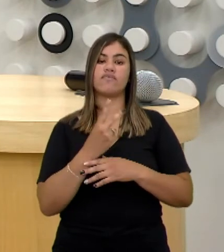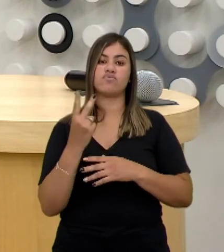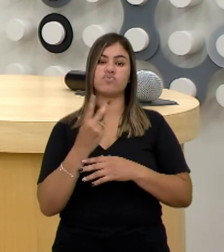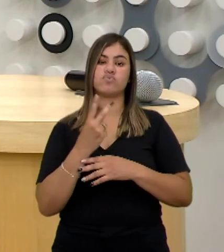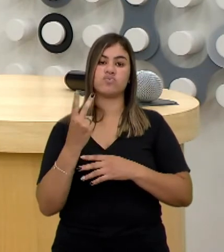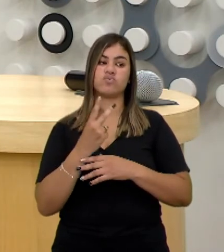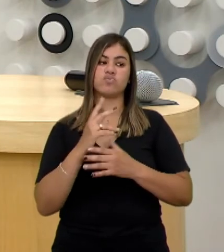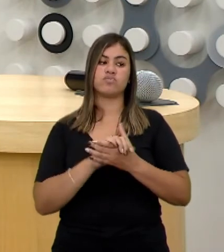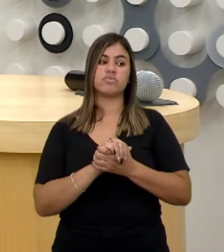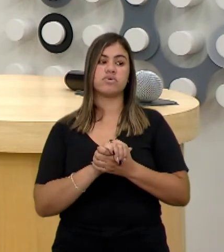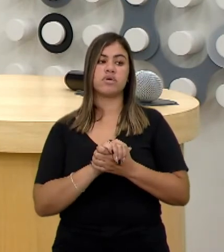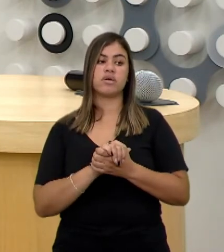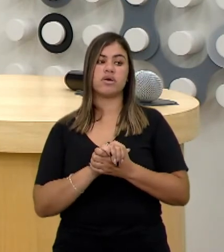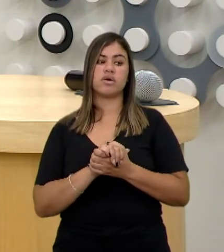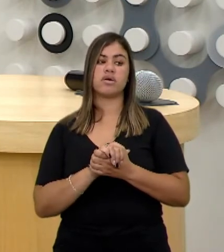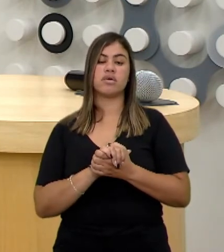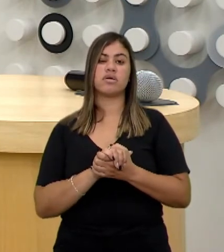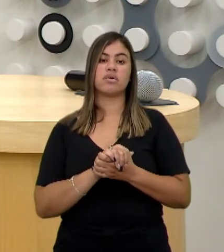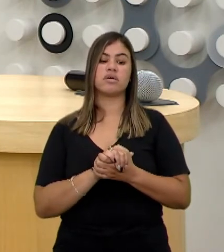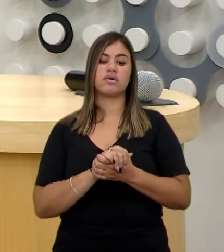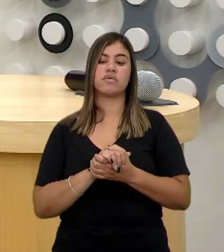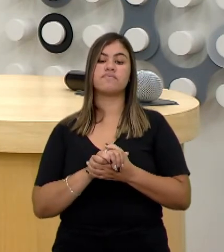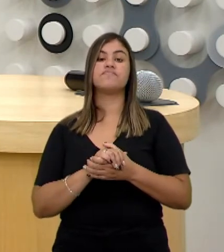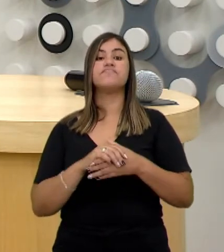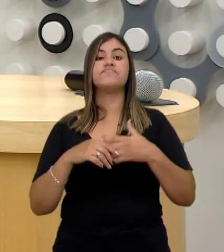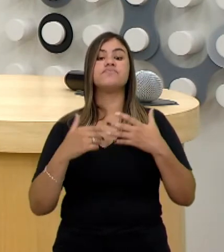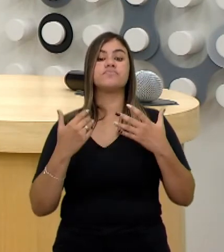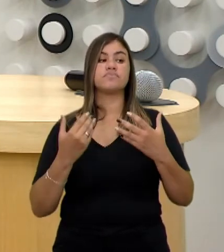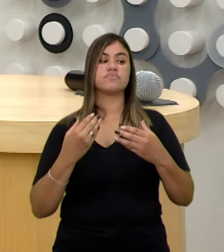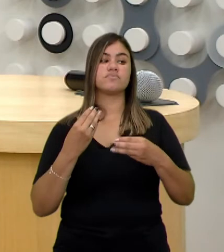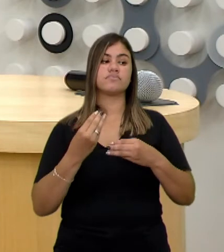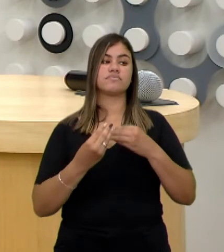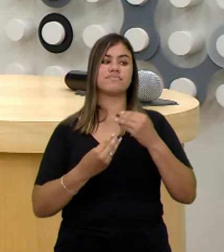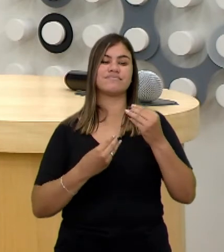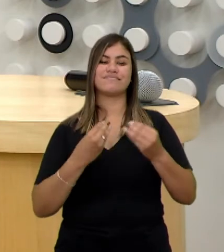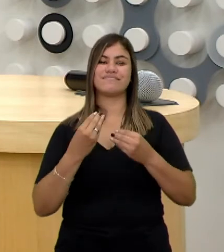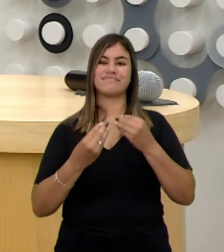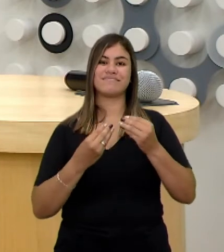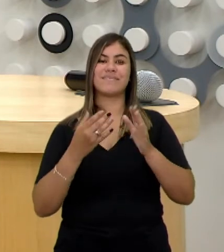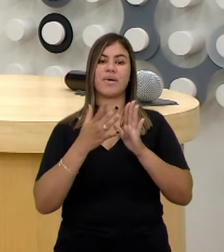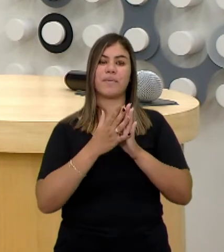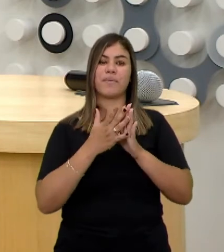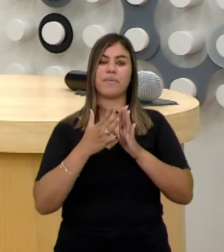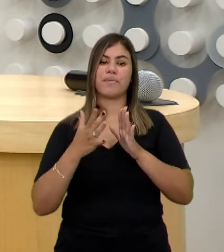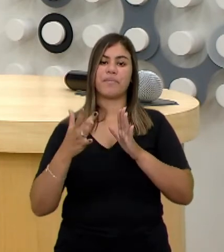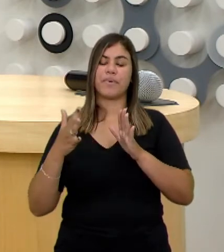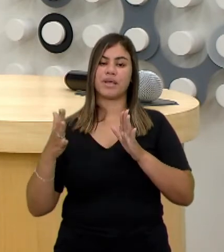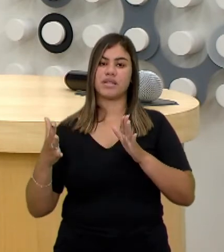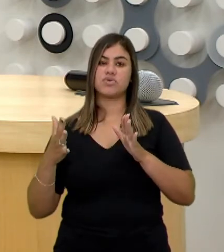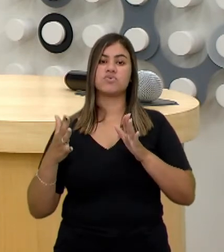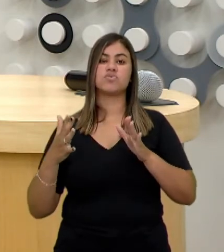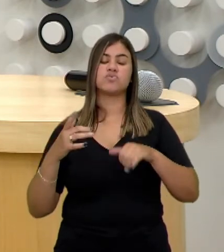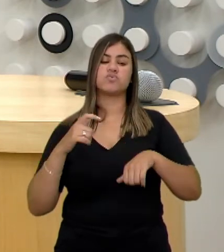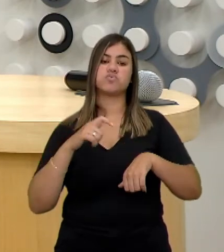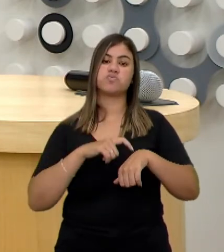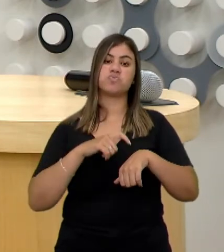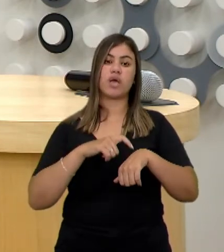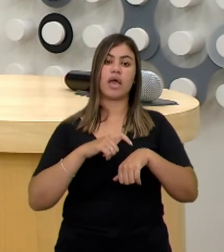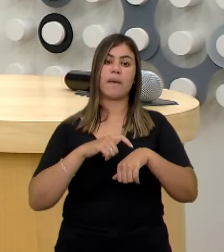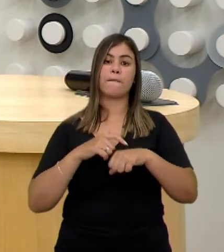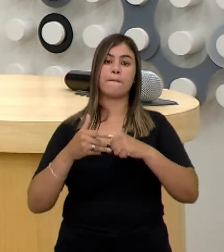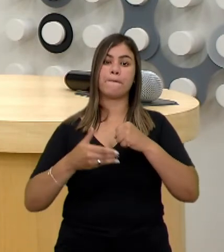seres humanos, mesmo tratando aí de 2, 3 milhões de anos, o quanto esse período é mínimo em relação a